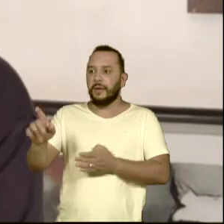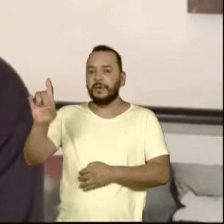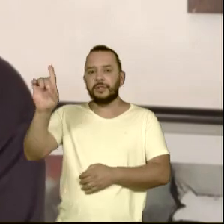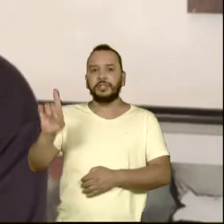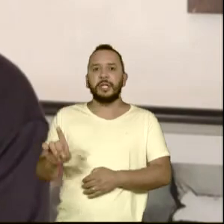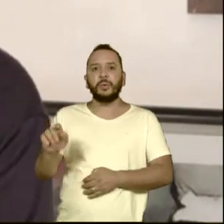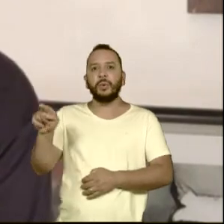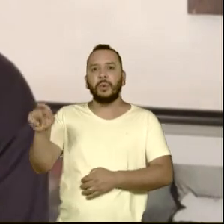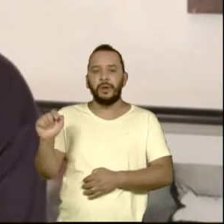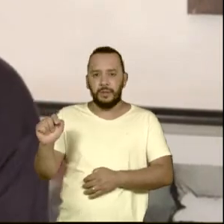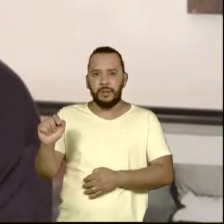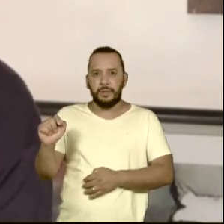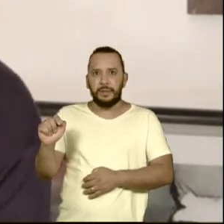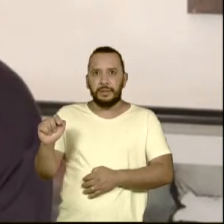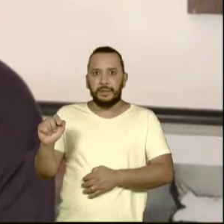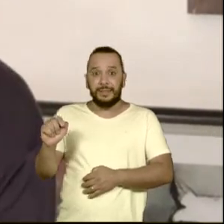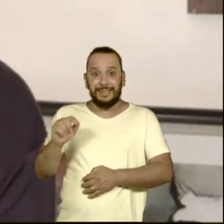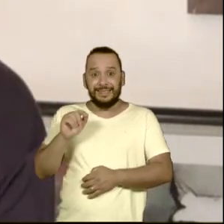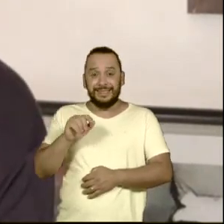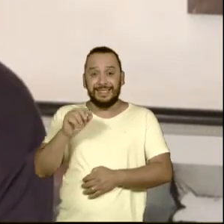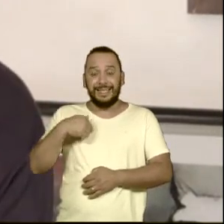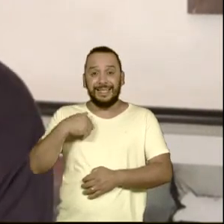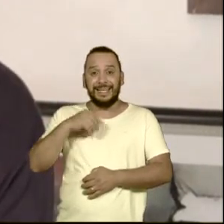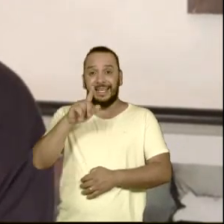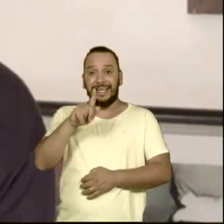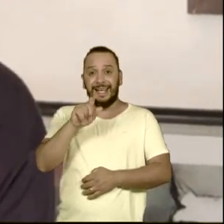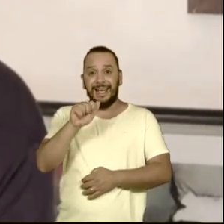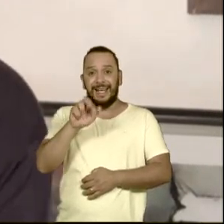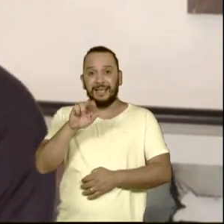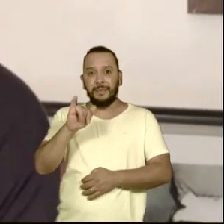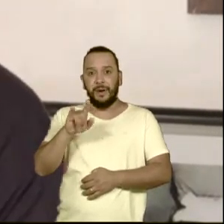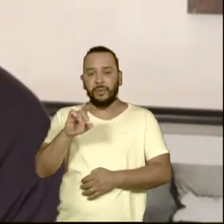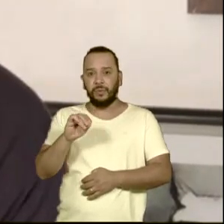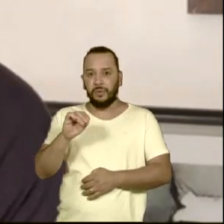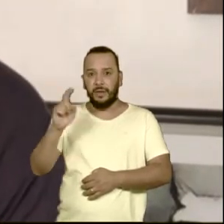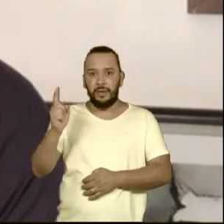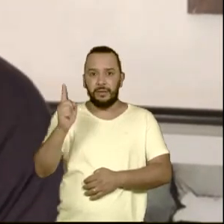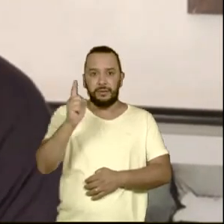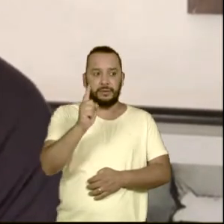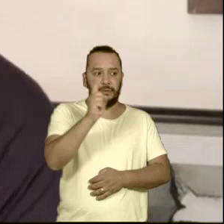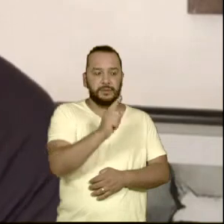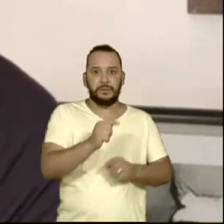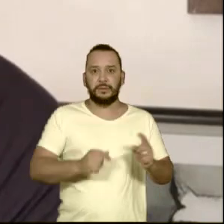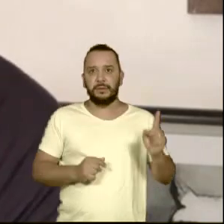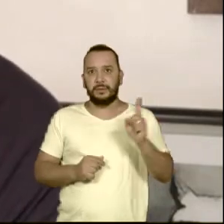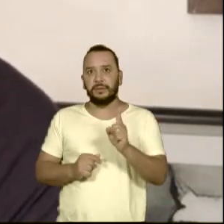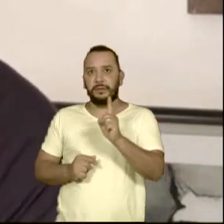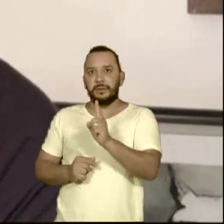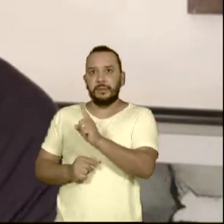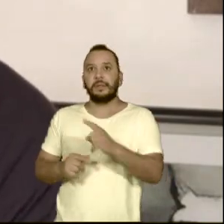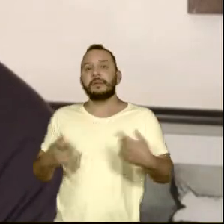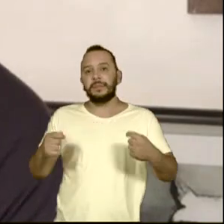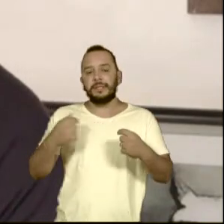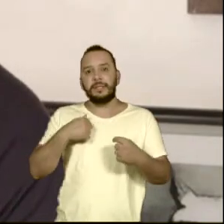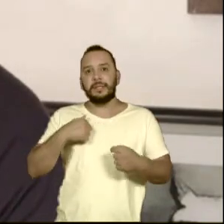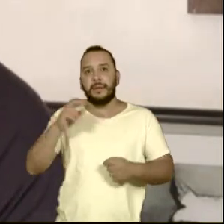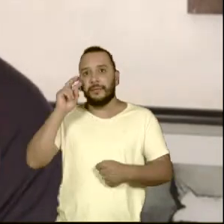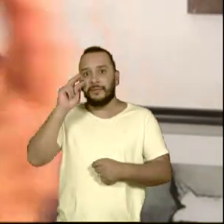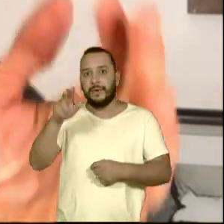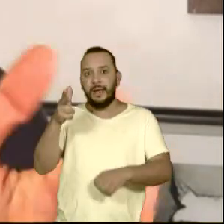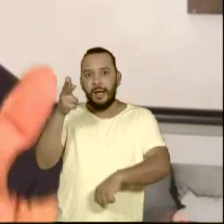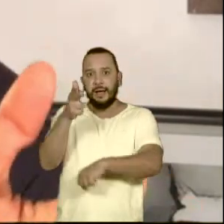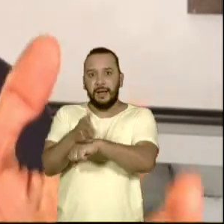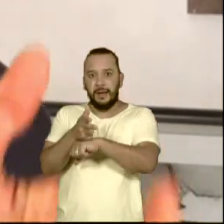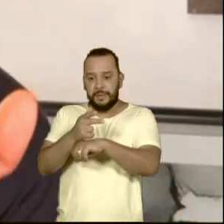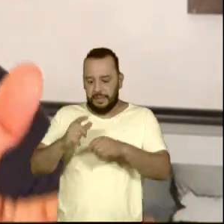de que cena do Garibaldo andando, por favor, tem que estar cortado na câmera do Garibaldo,